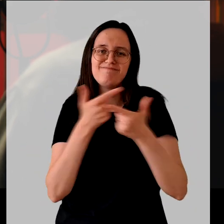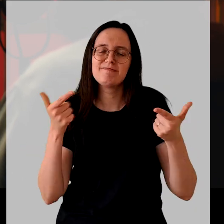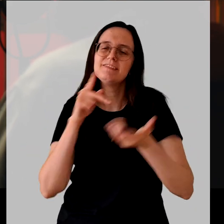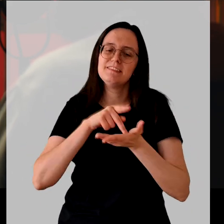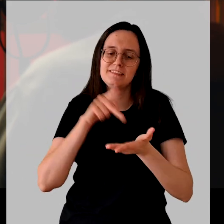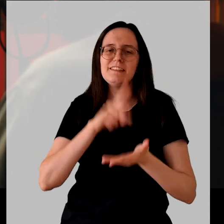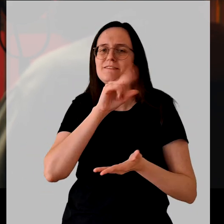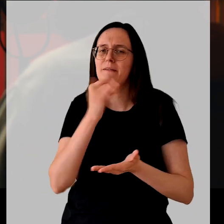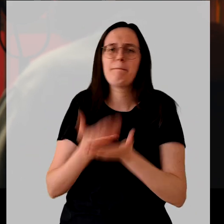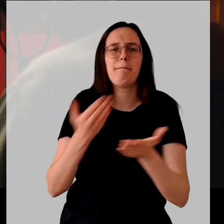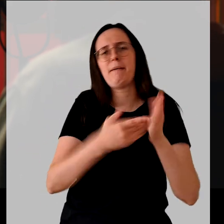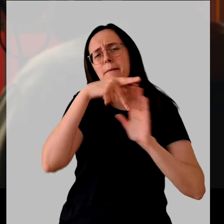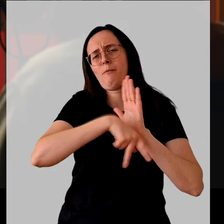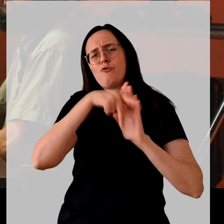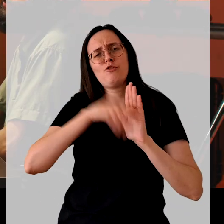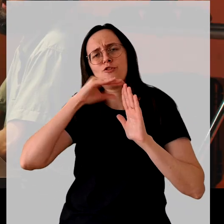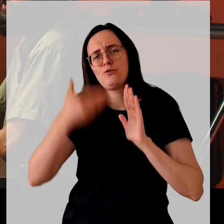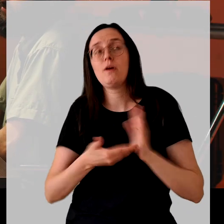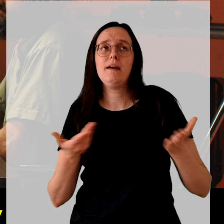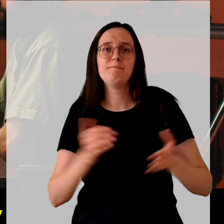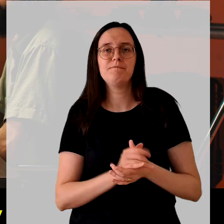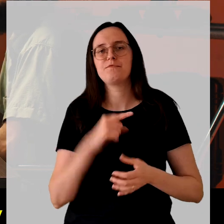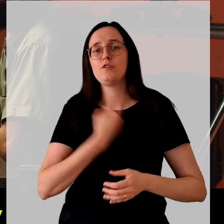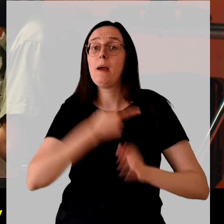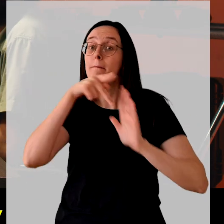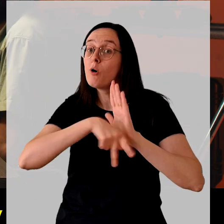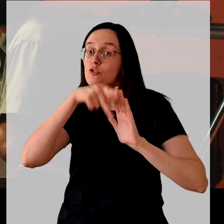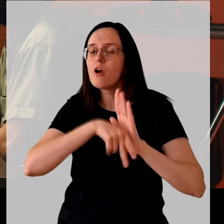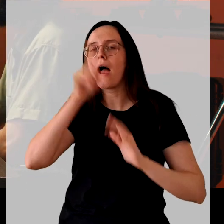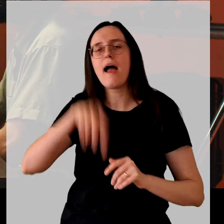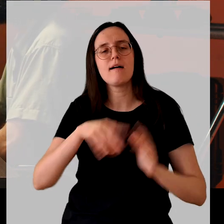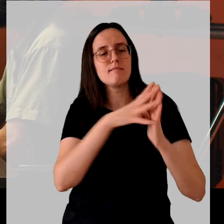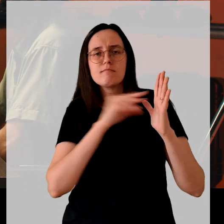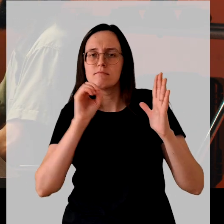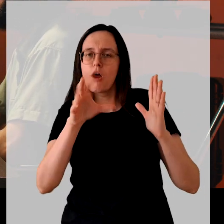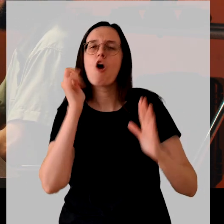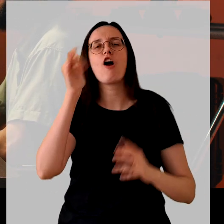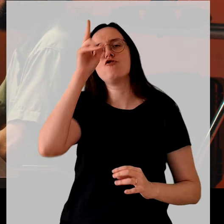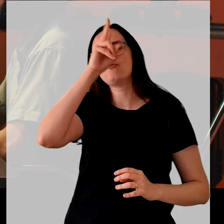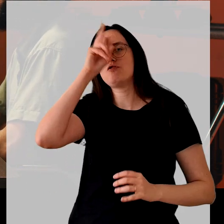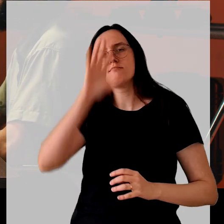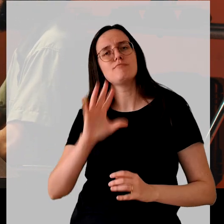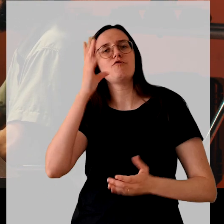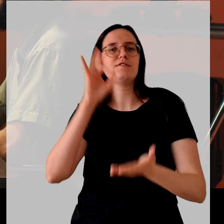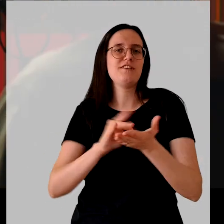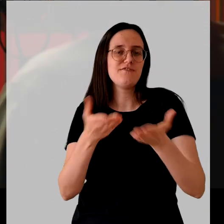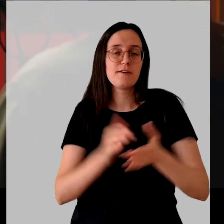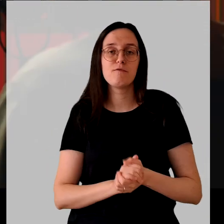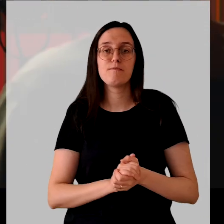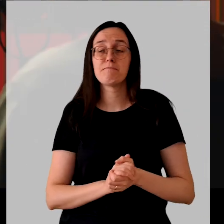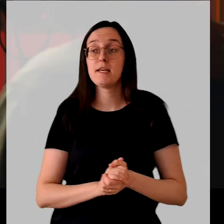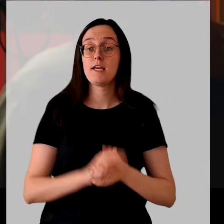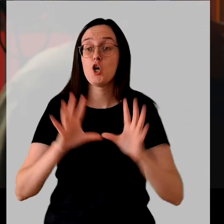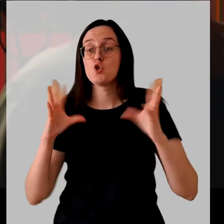si, realmente vai por água abaixo um projeto inteiro. Sim, às vezes, né? Estamos ali por um projeto, né, para contar uma história e fazer ela acontecer, né?